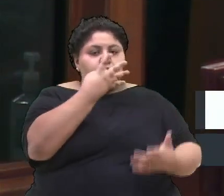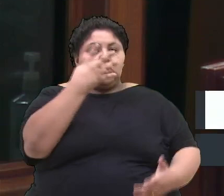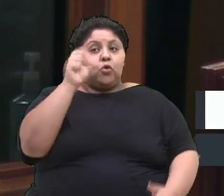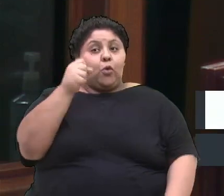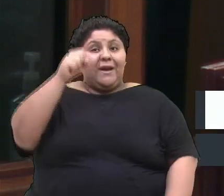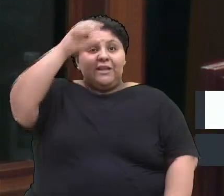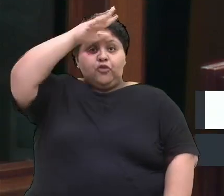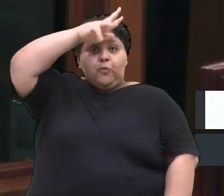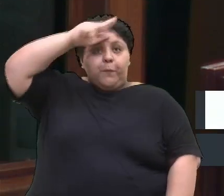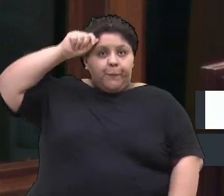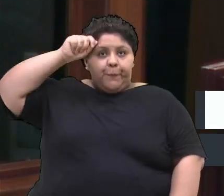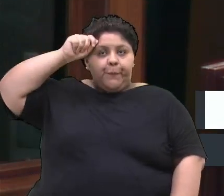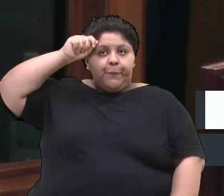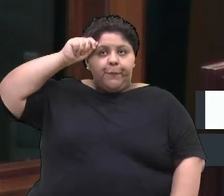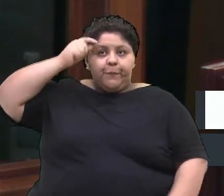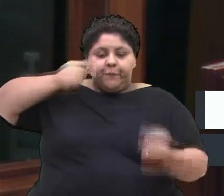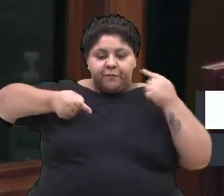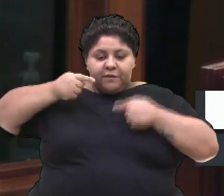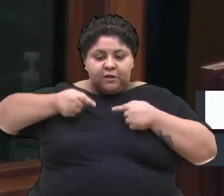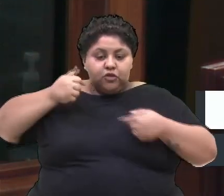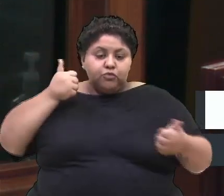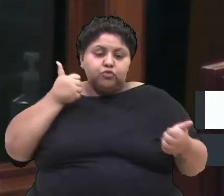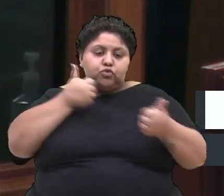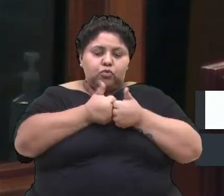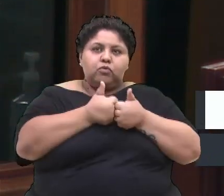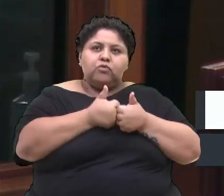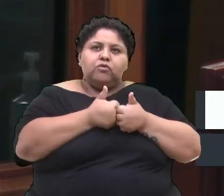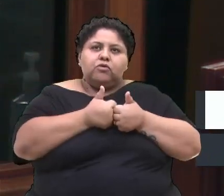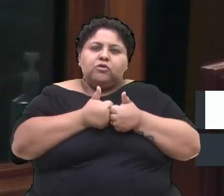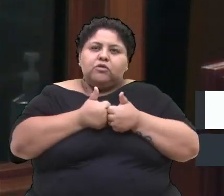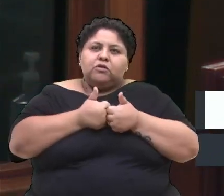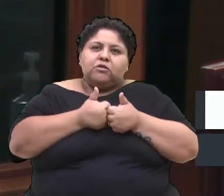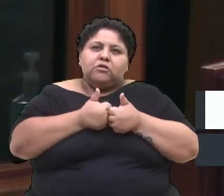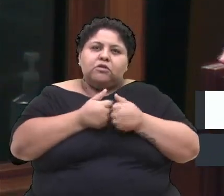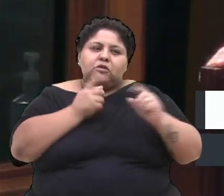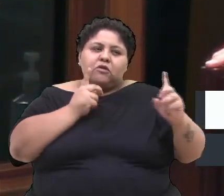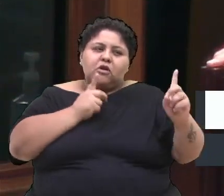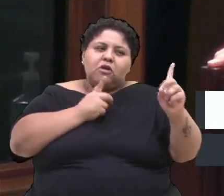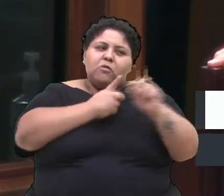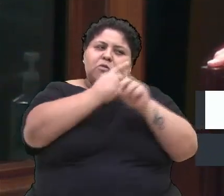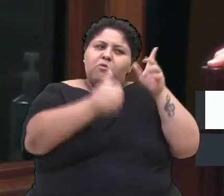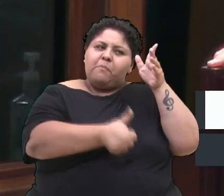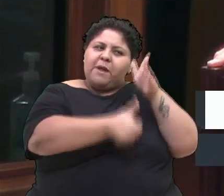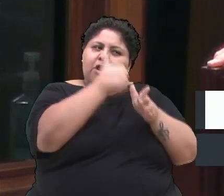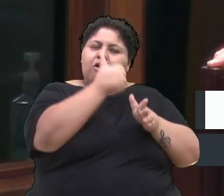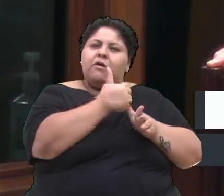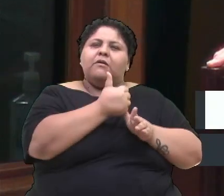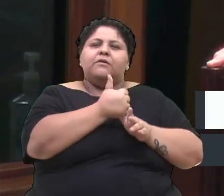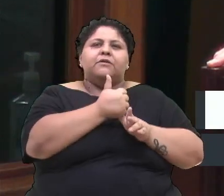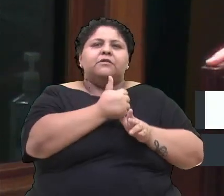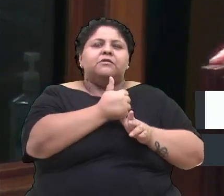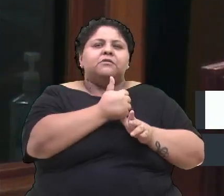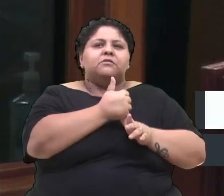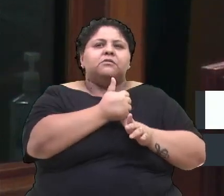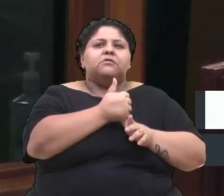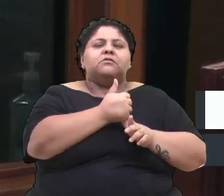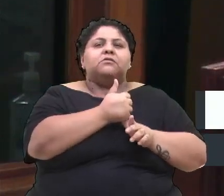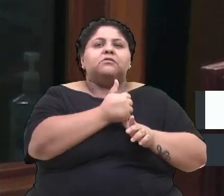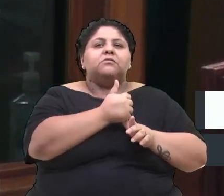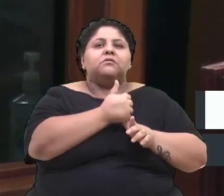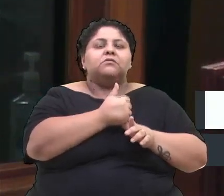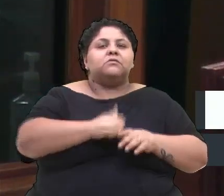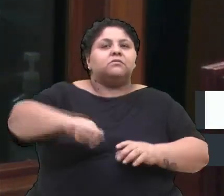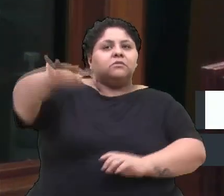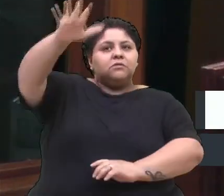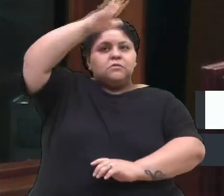municípios para discutirmos juntos, para juntos acharmos uma melhor solução. Os municípios